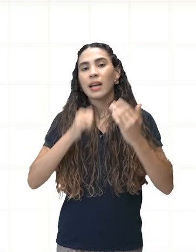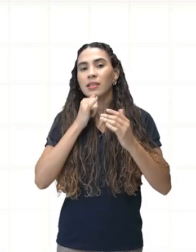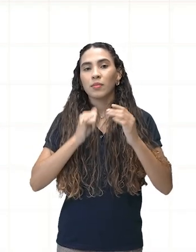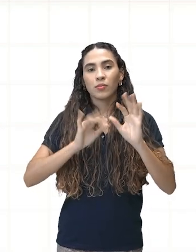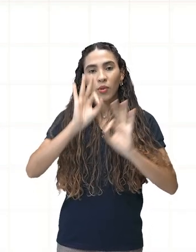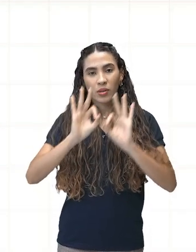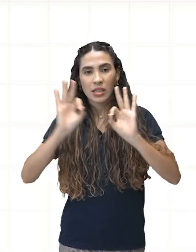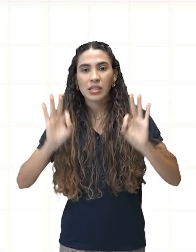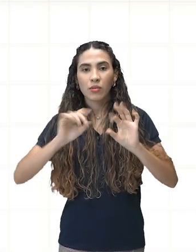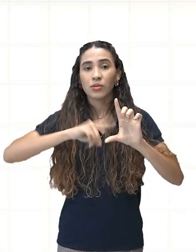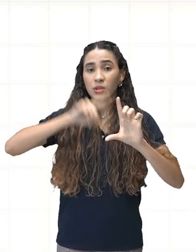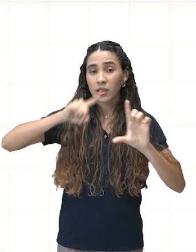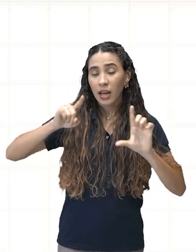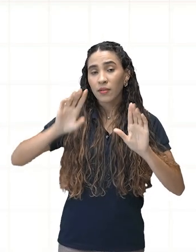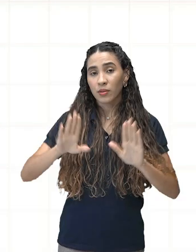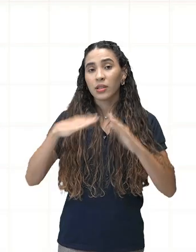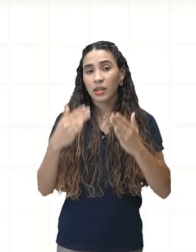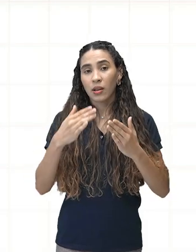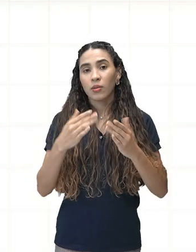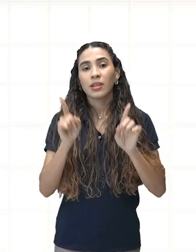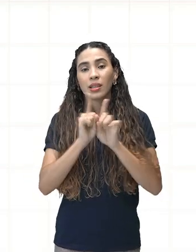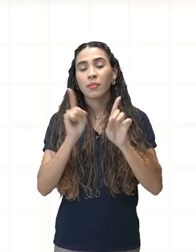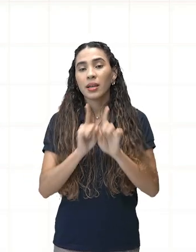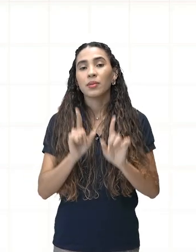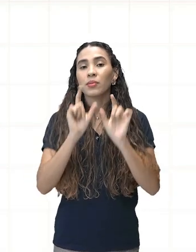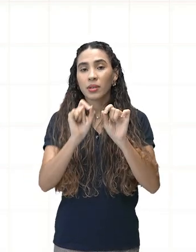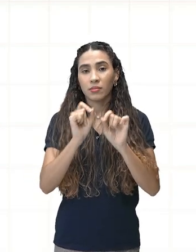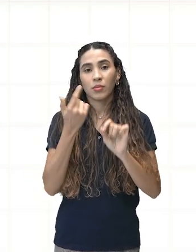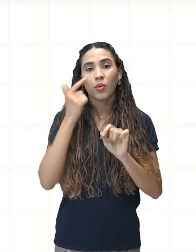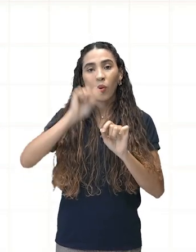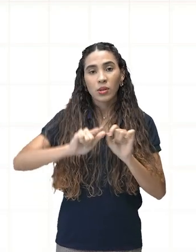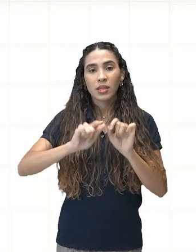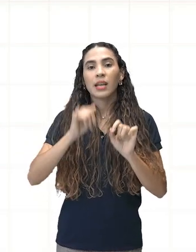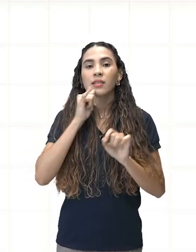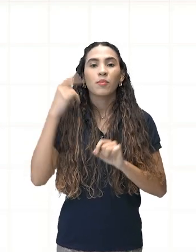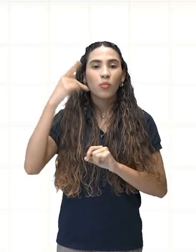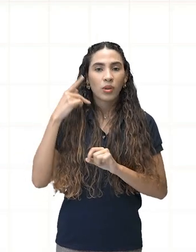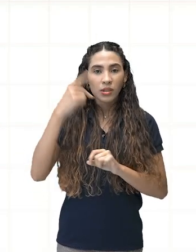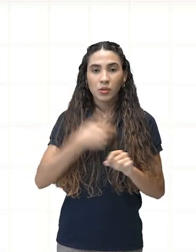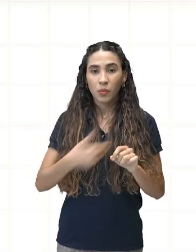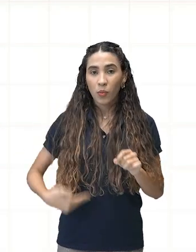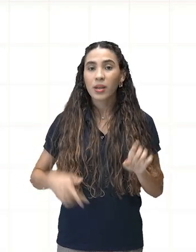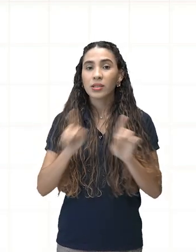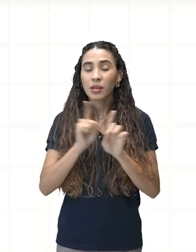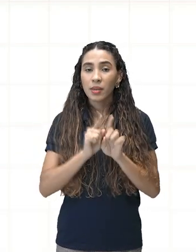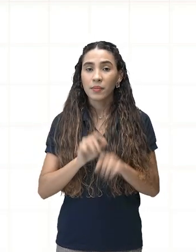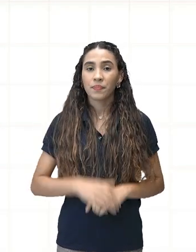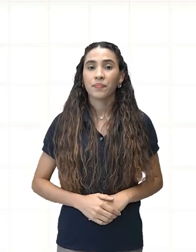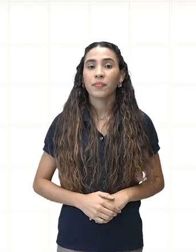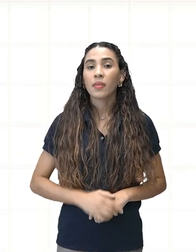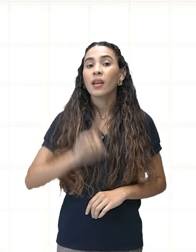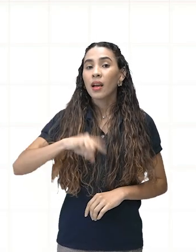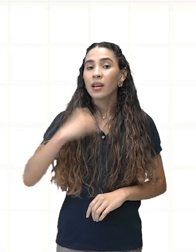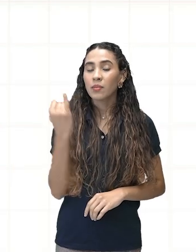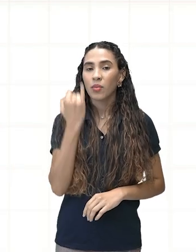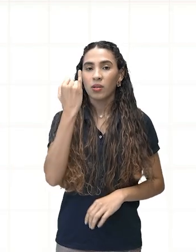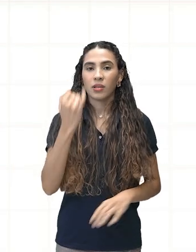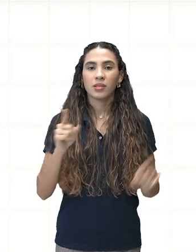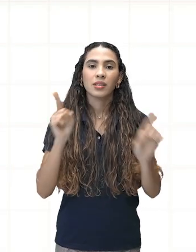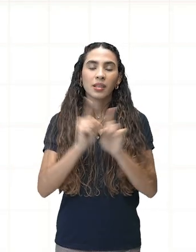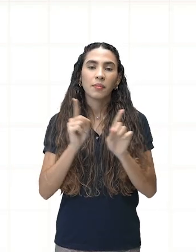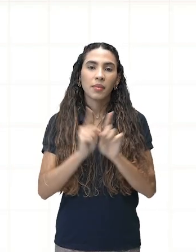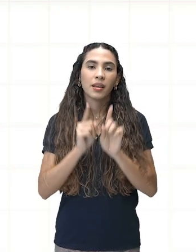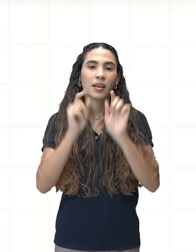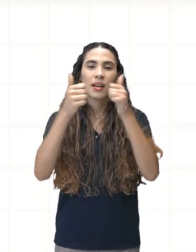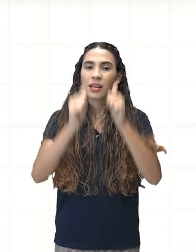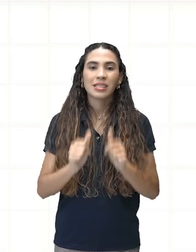gráficos e esses resultados desses gráficos para ali elaboração de políticas públicas também. Eles são importantes para a gente identificar